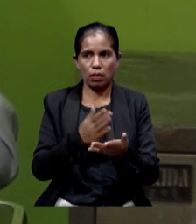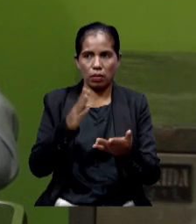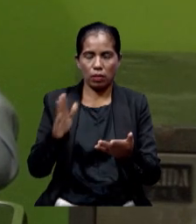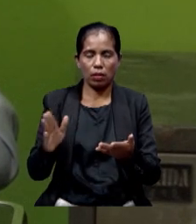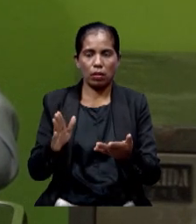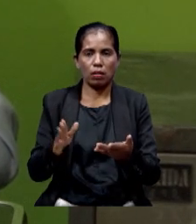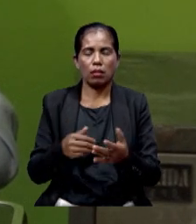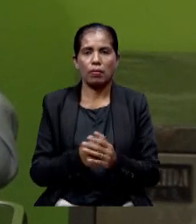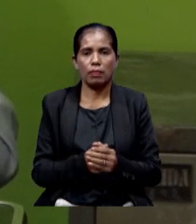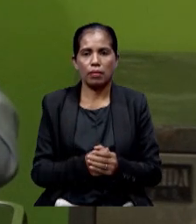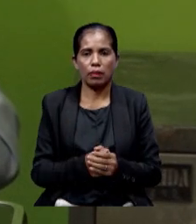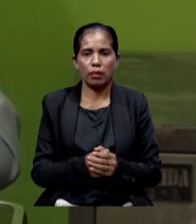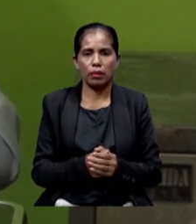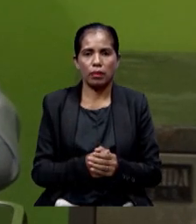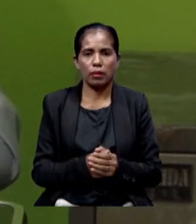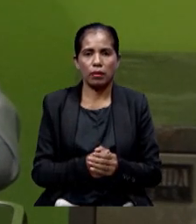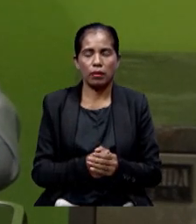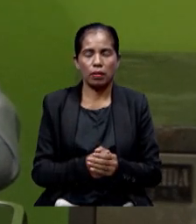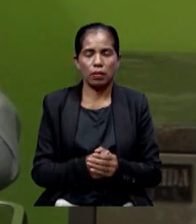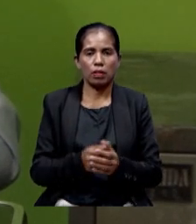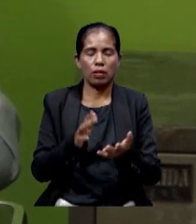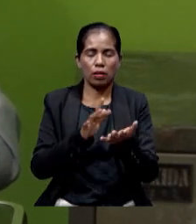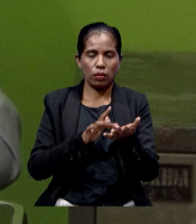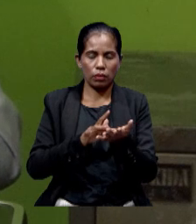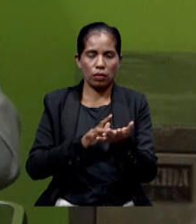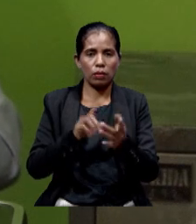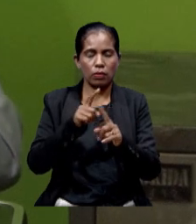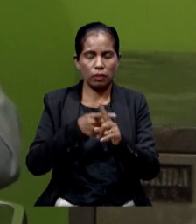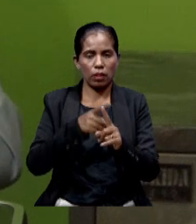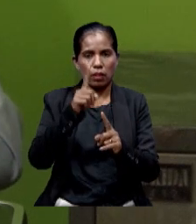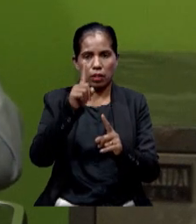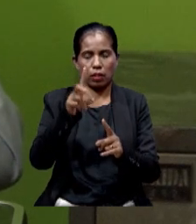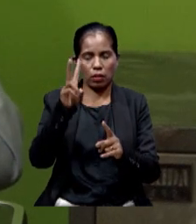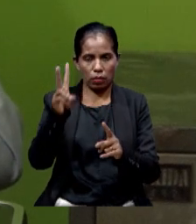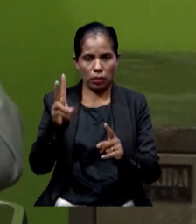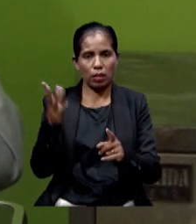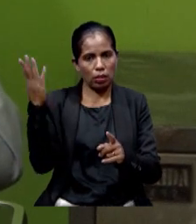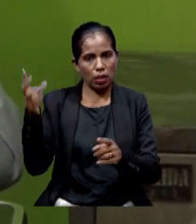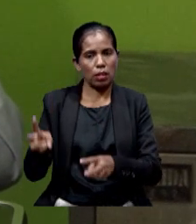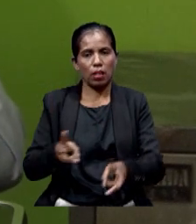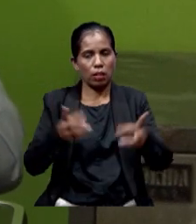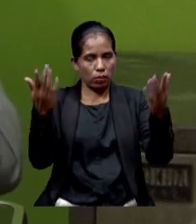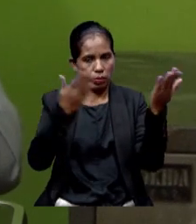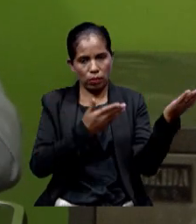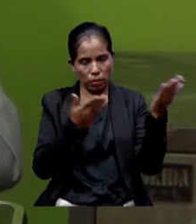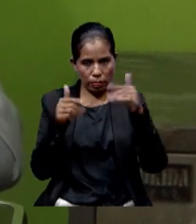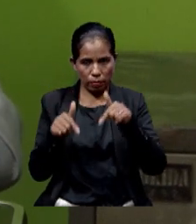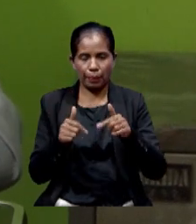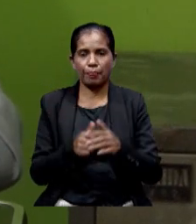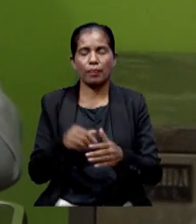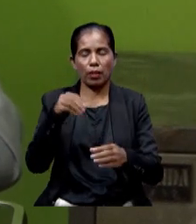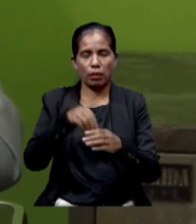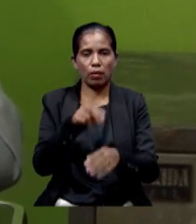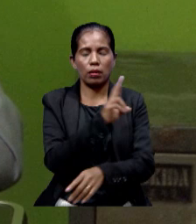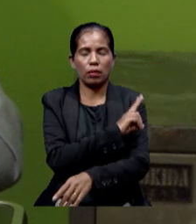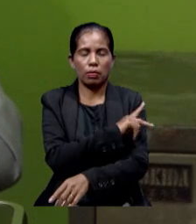ona kompras iha fulang ida rua ba iha ona dalang atu to mai. Inklui iha UNDP nia